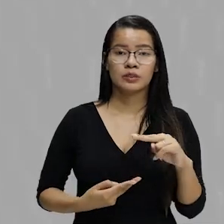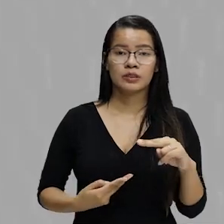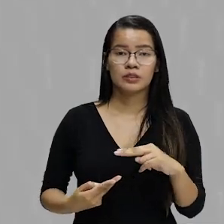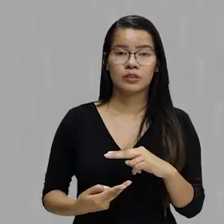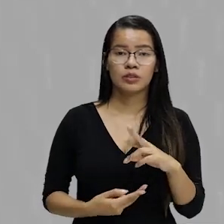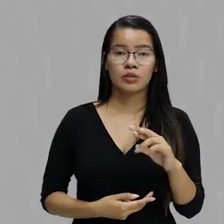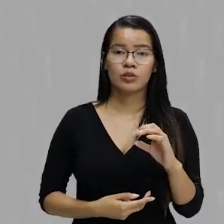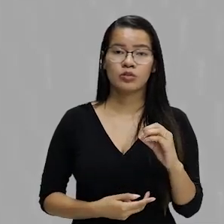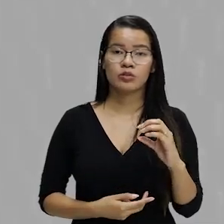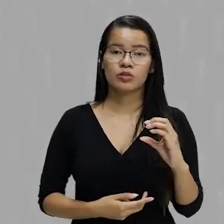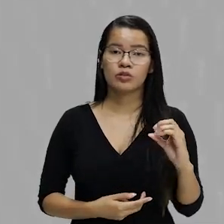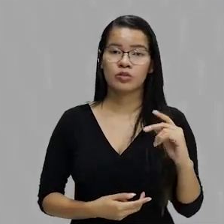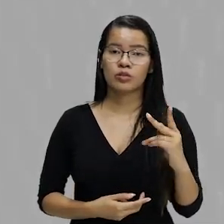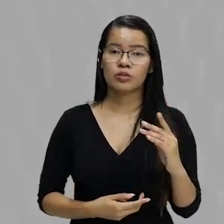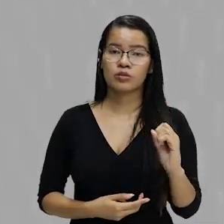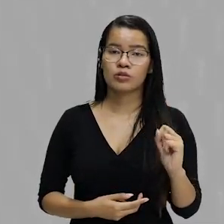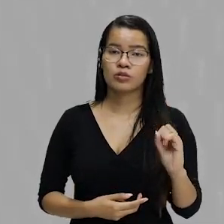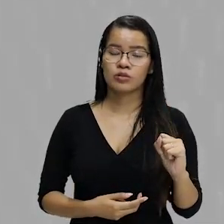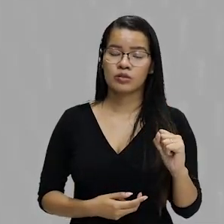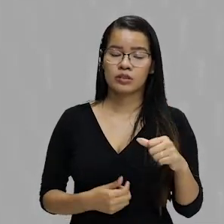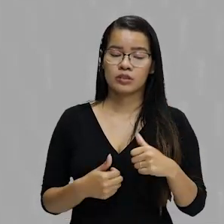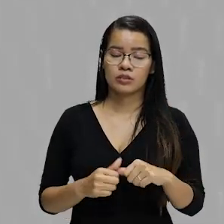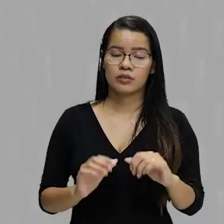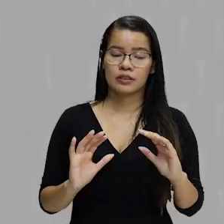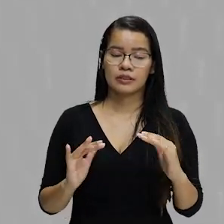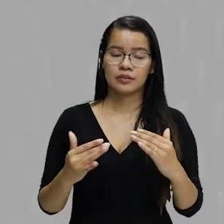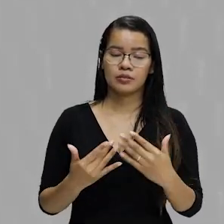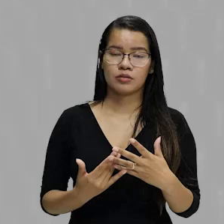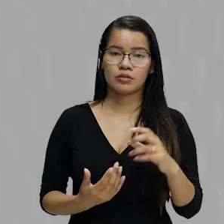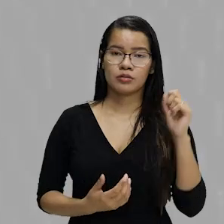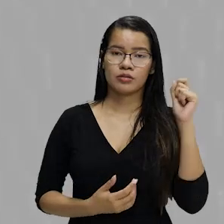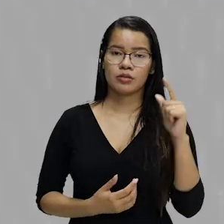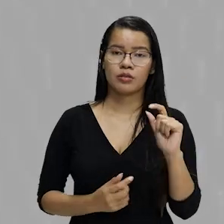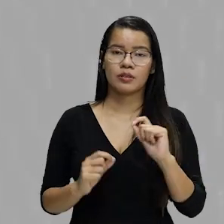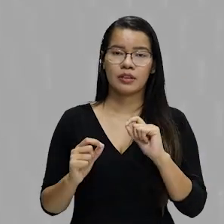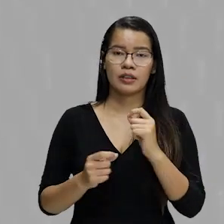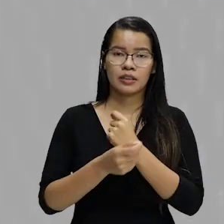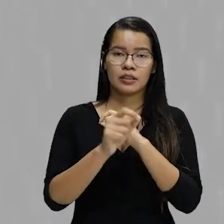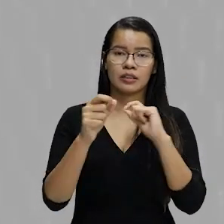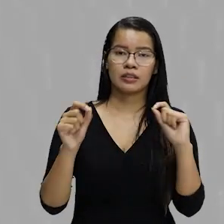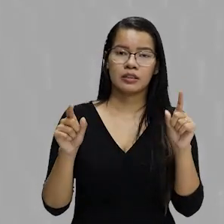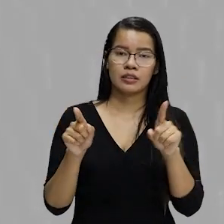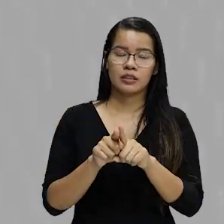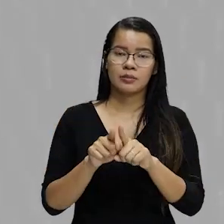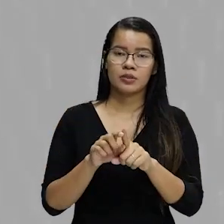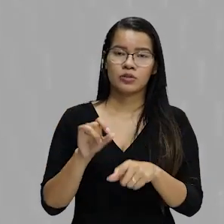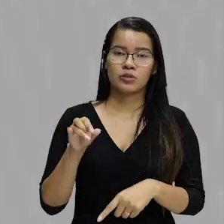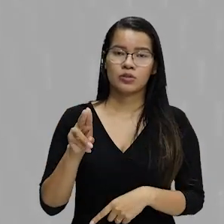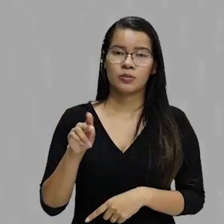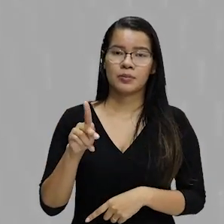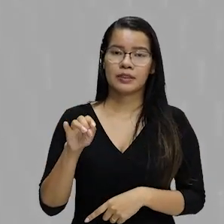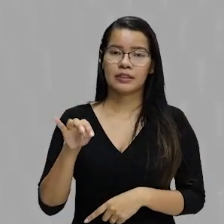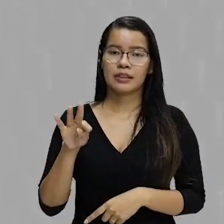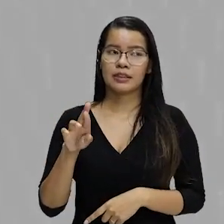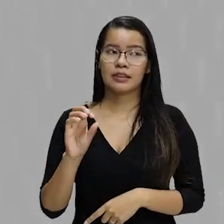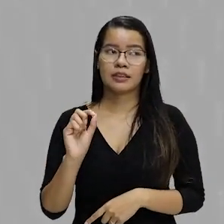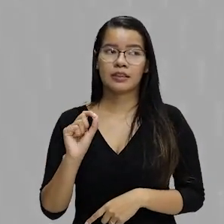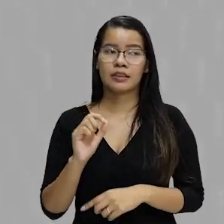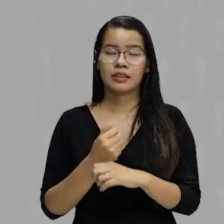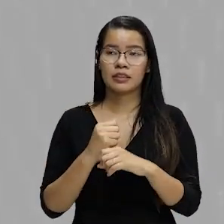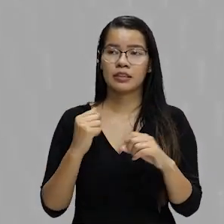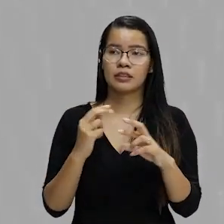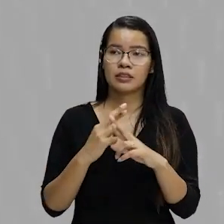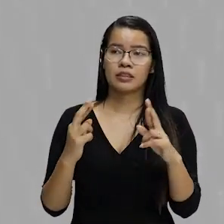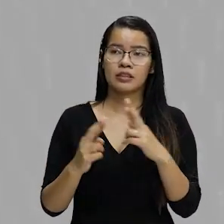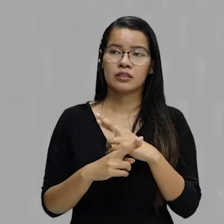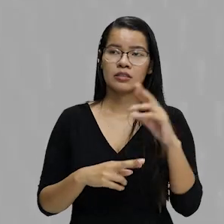rochosos, estão entre o Sol, que é muito grande, certo? estão entre Júpiter, que também é muito grande. Não, em